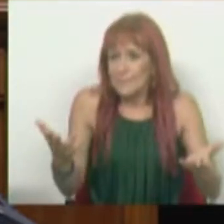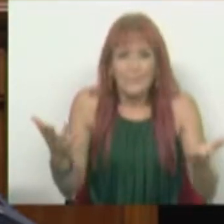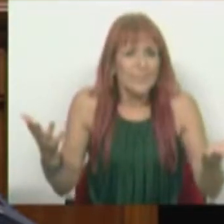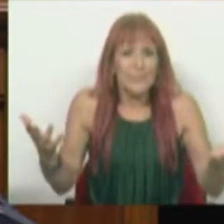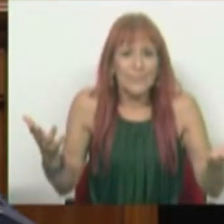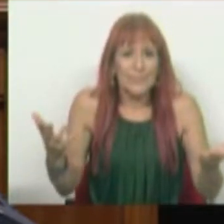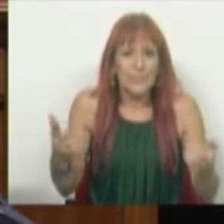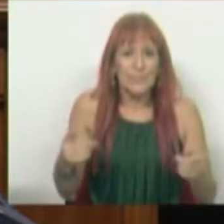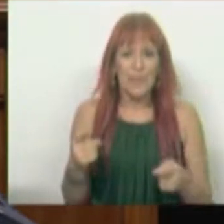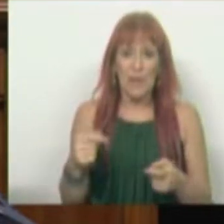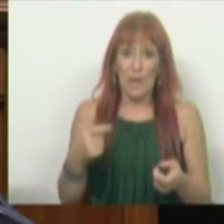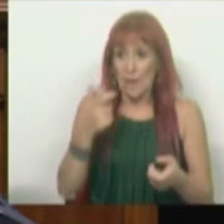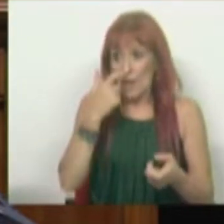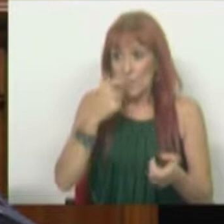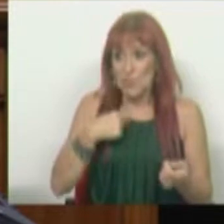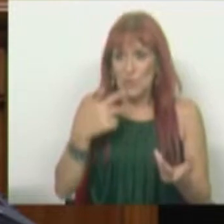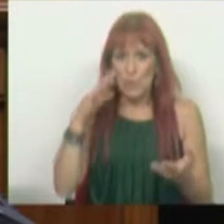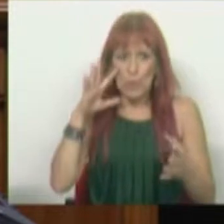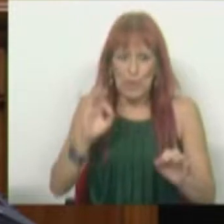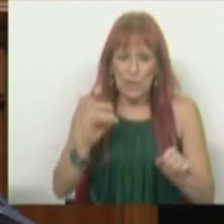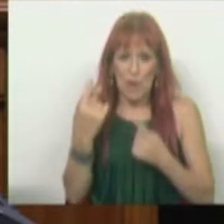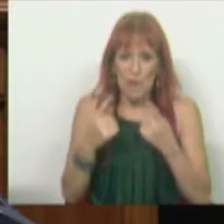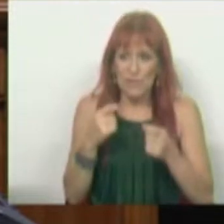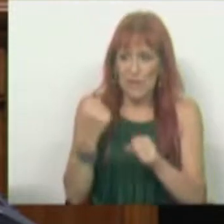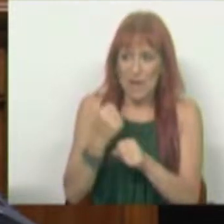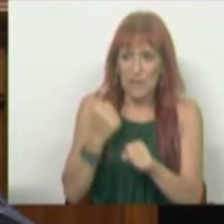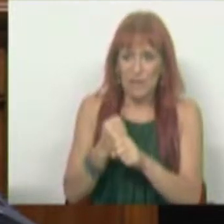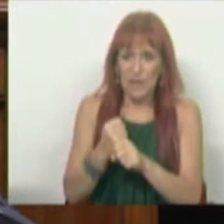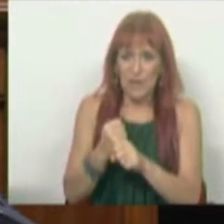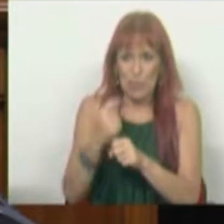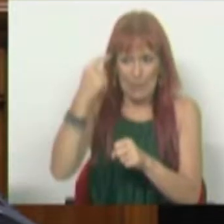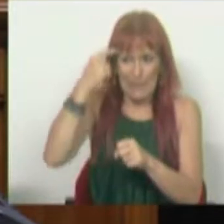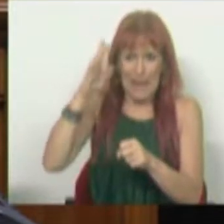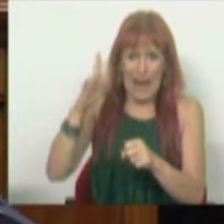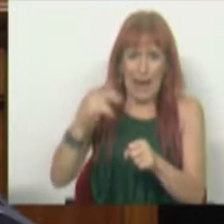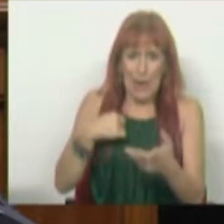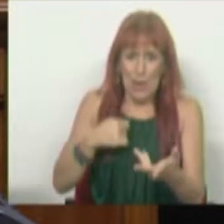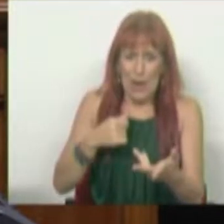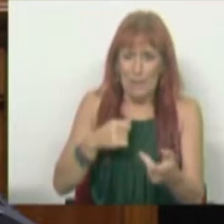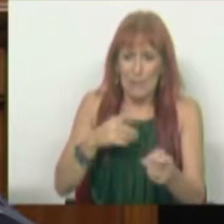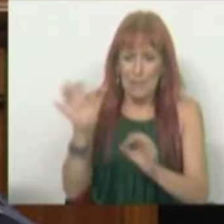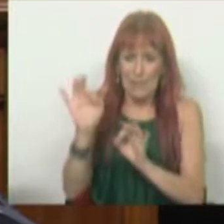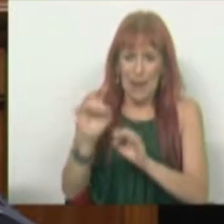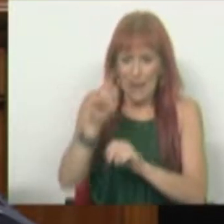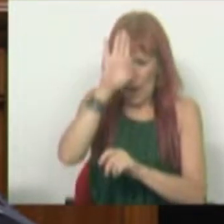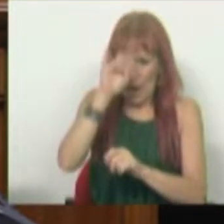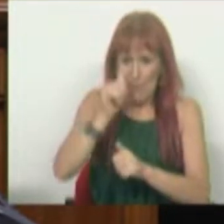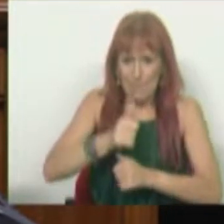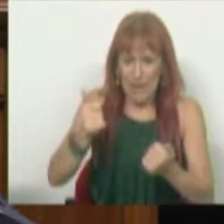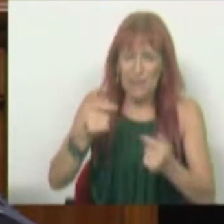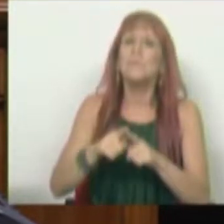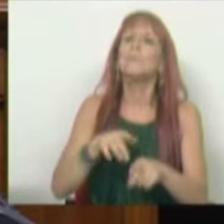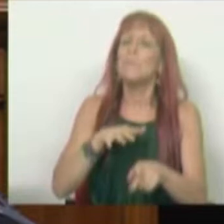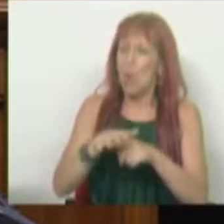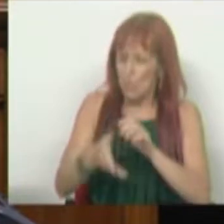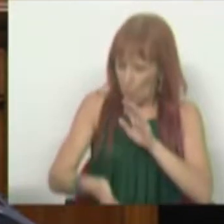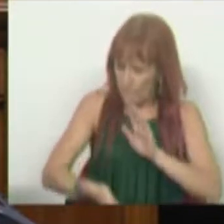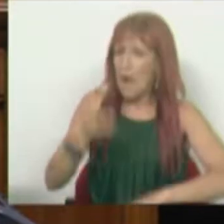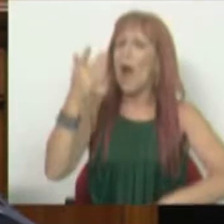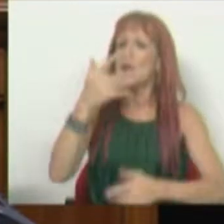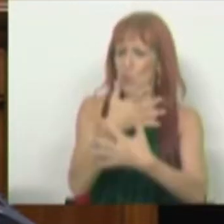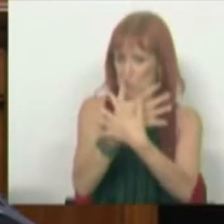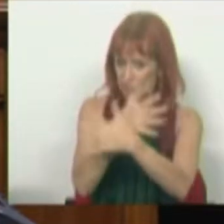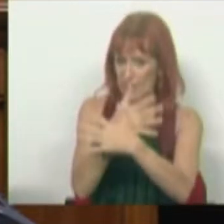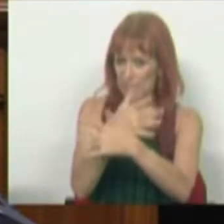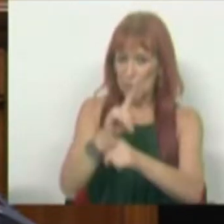os incautos, muitas das vezes a atividade não pensada, não devidamente preparada, tem muito mais impactos nos